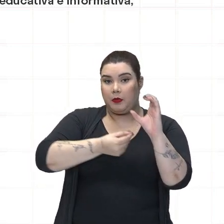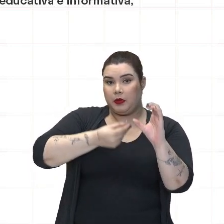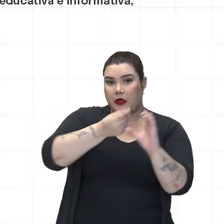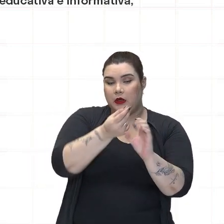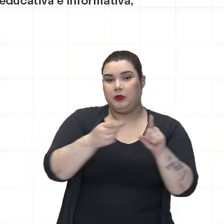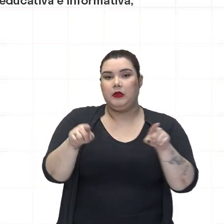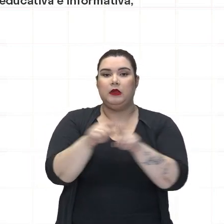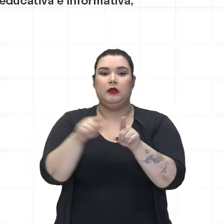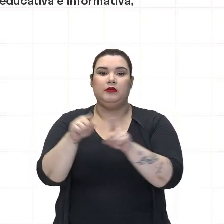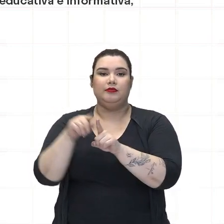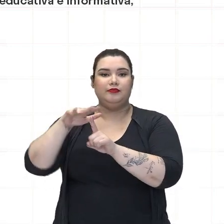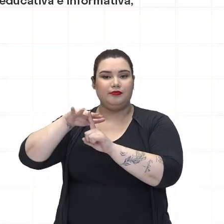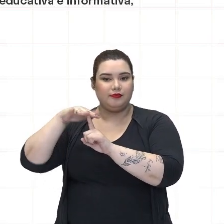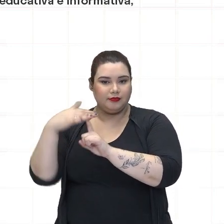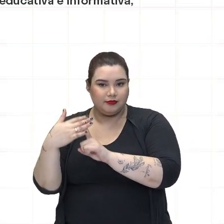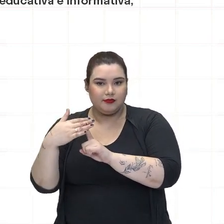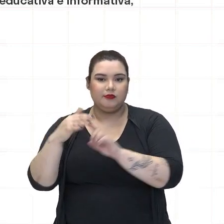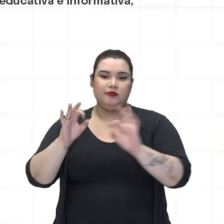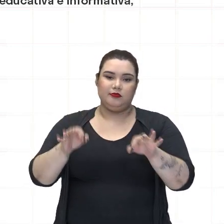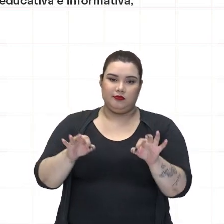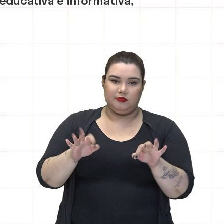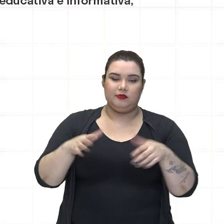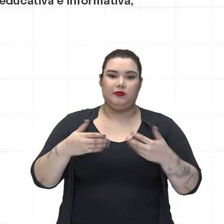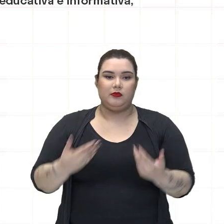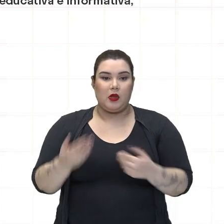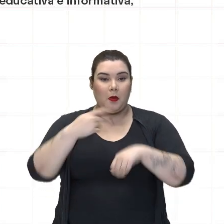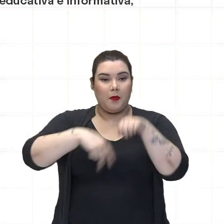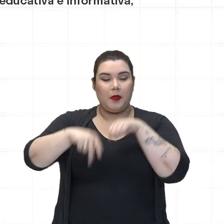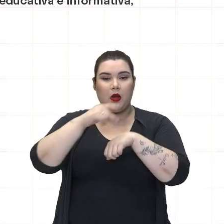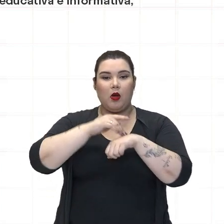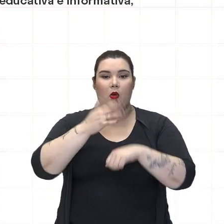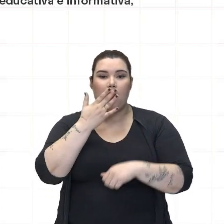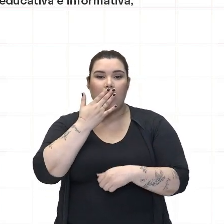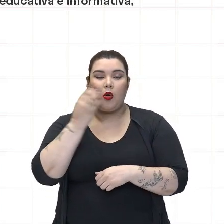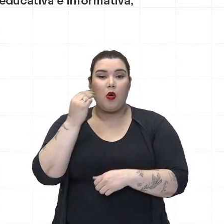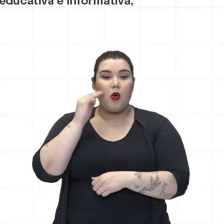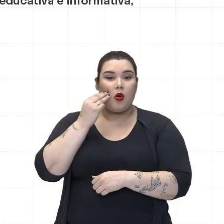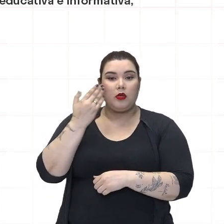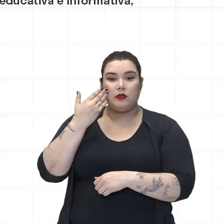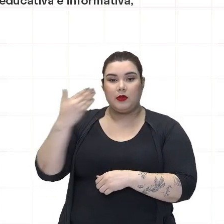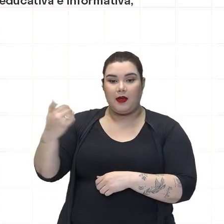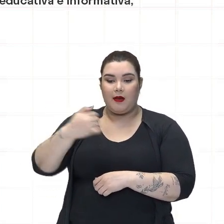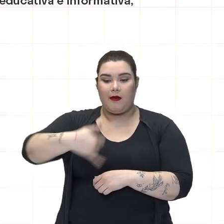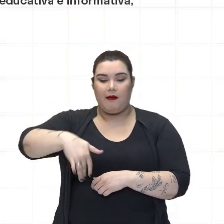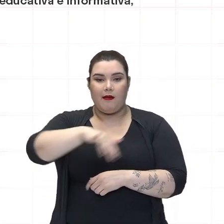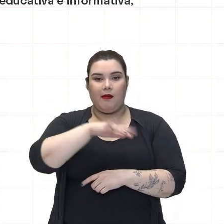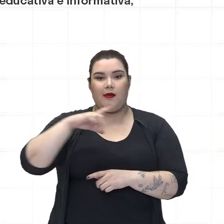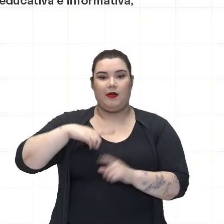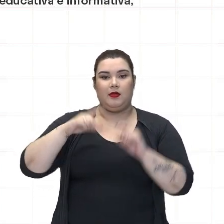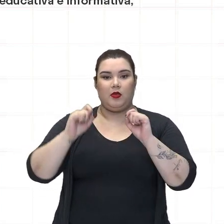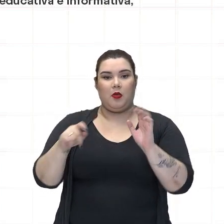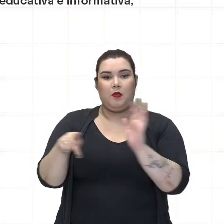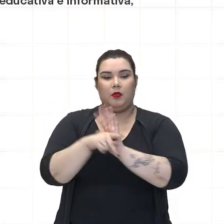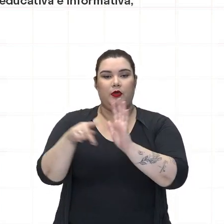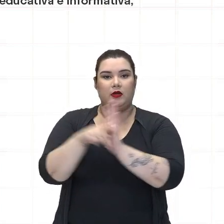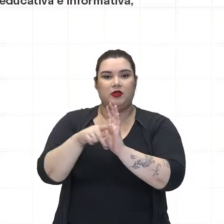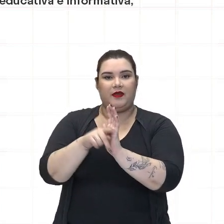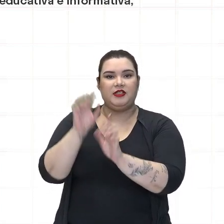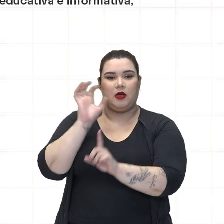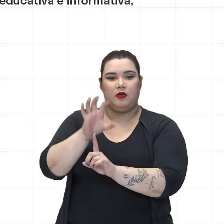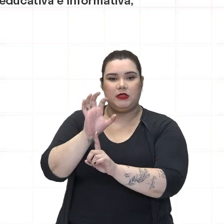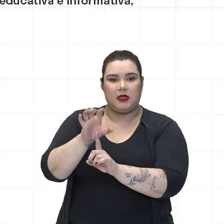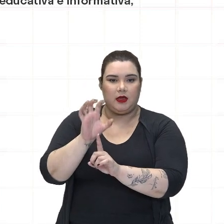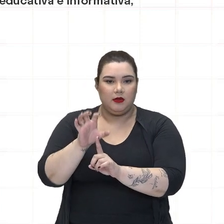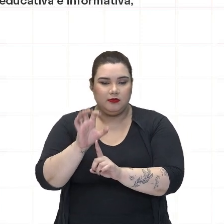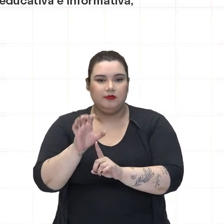gente já tem ali os países que estão em rosa, era as áreas ali, né, de influência da União Soviética, de influência do